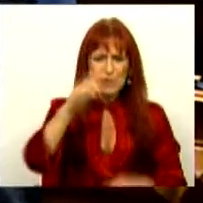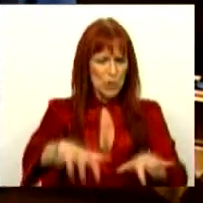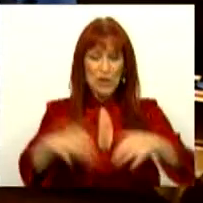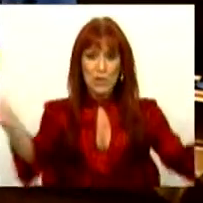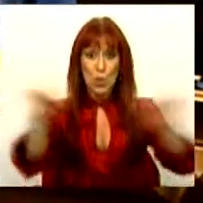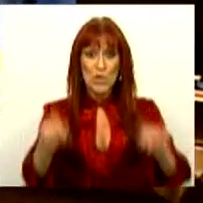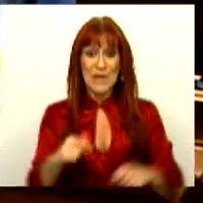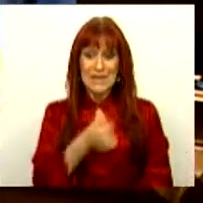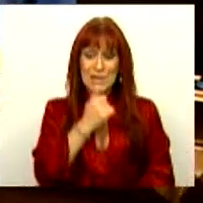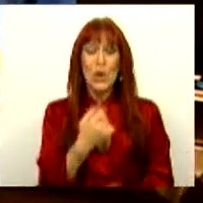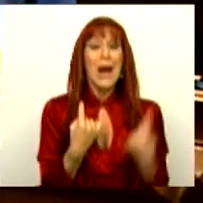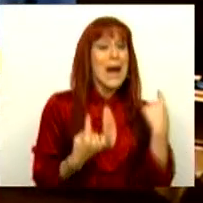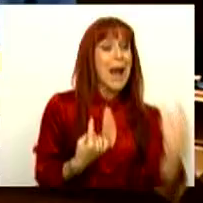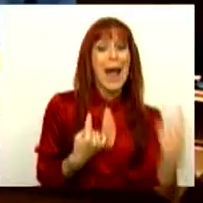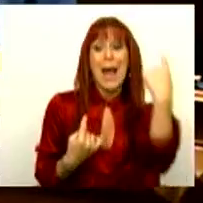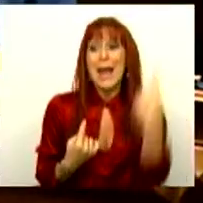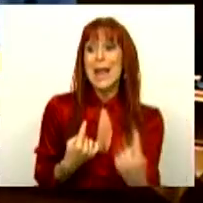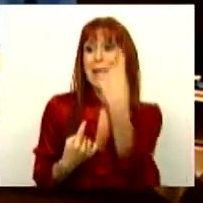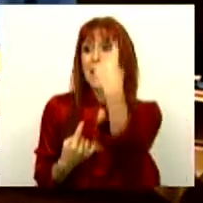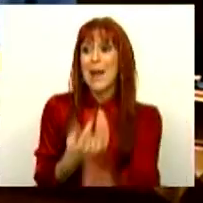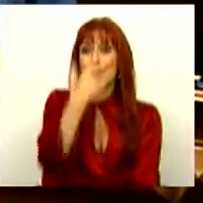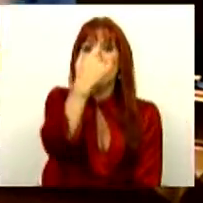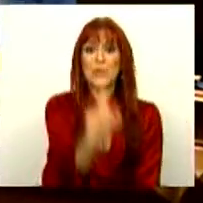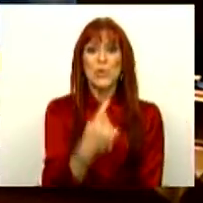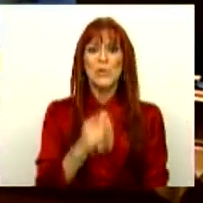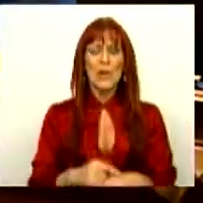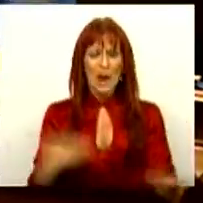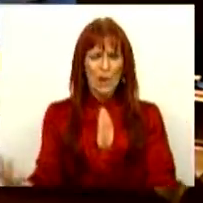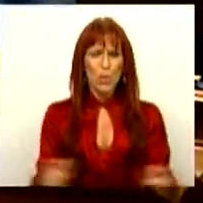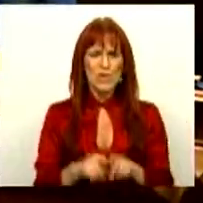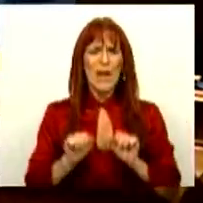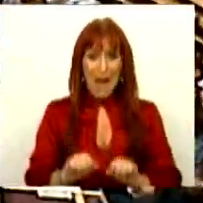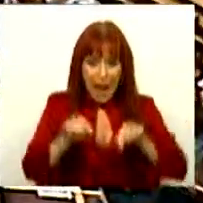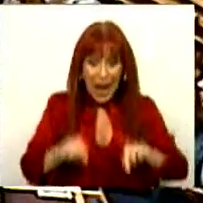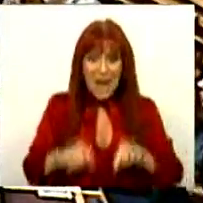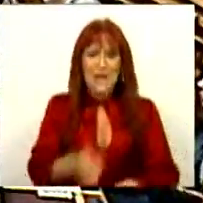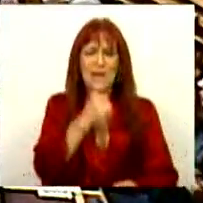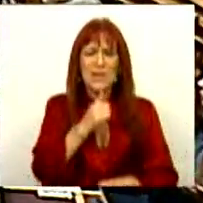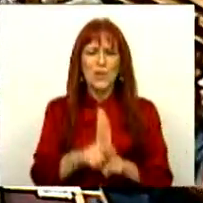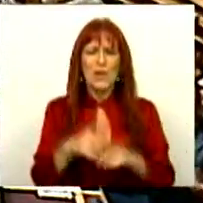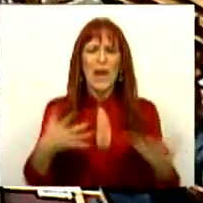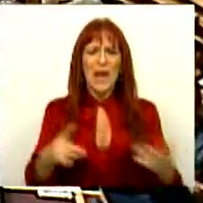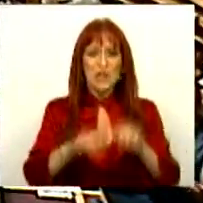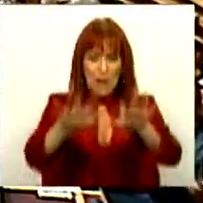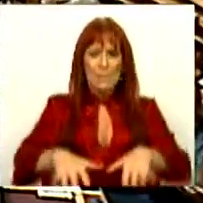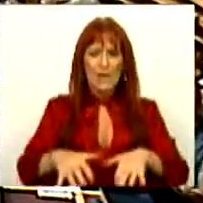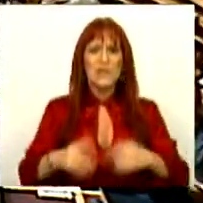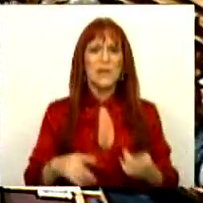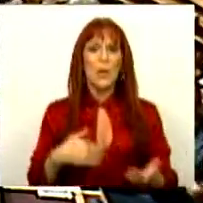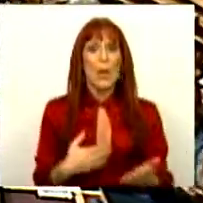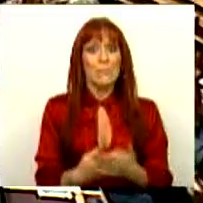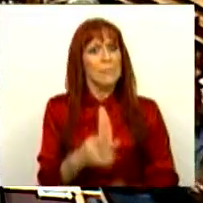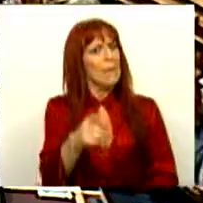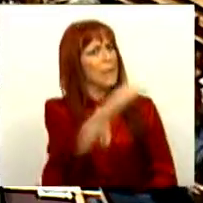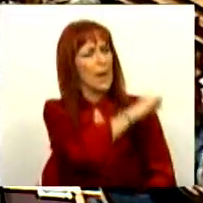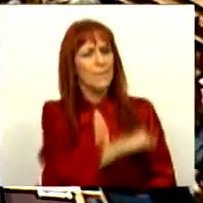Câmara. Essa decisão é de cada ser humano individualmente considerado e terá que ser essa a decisão que este Parlamento terá que tomar.